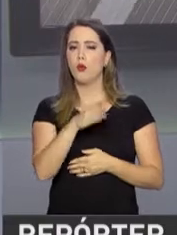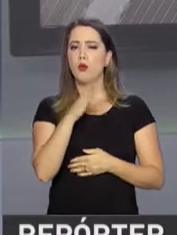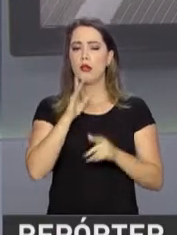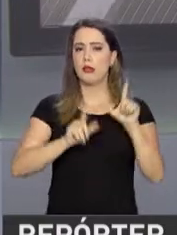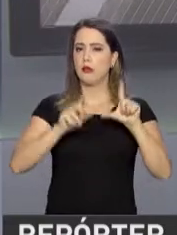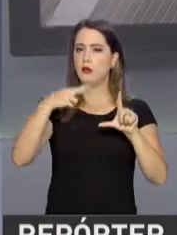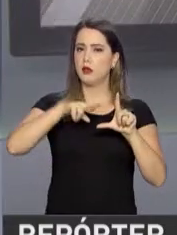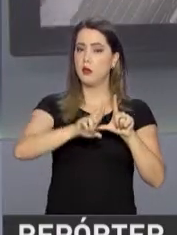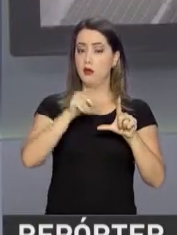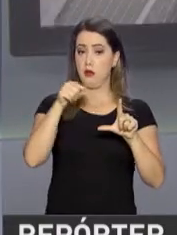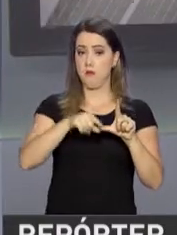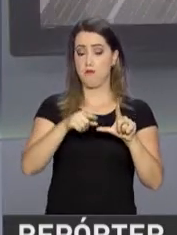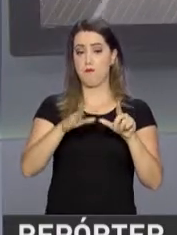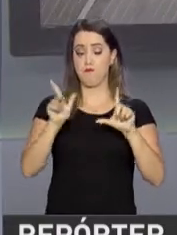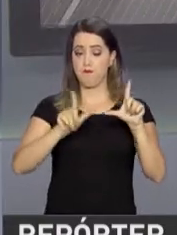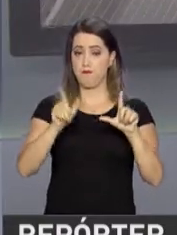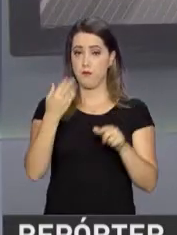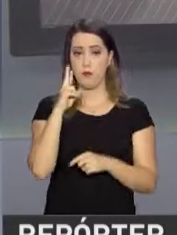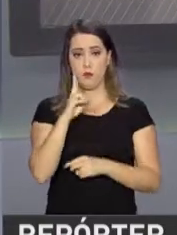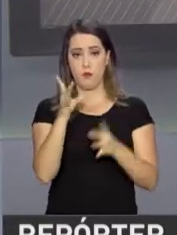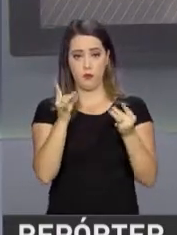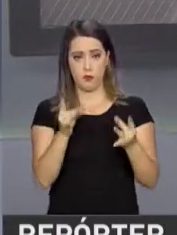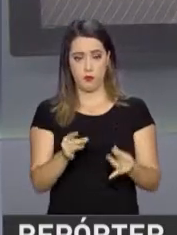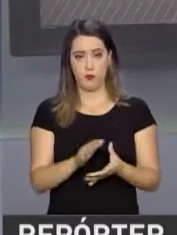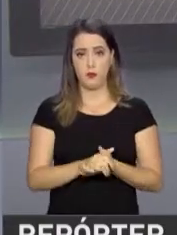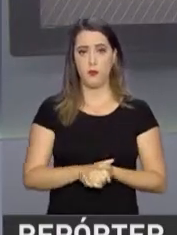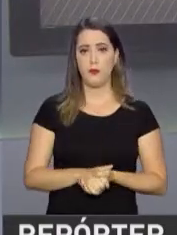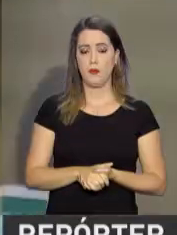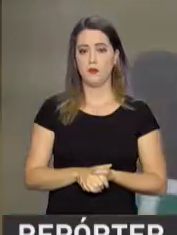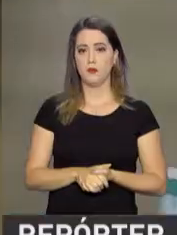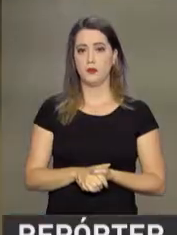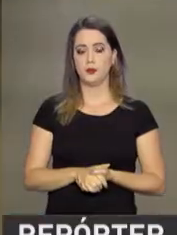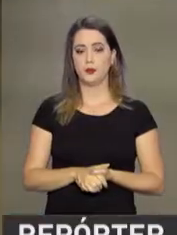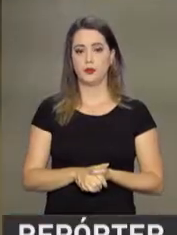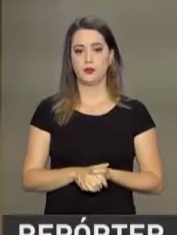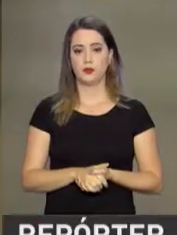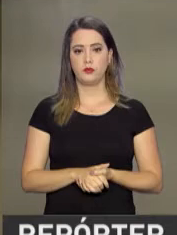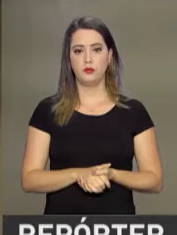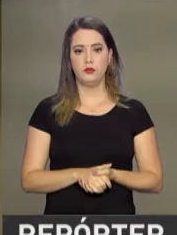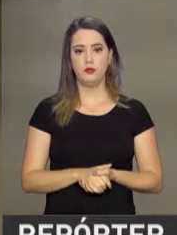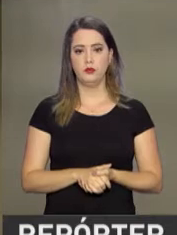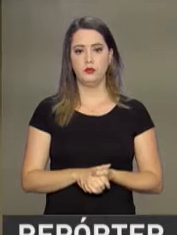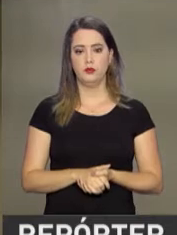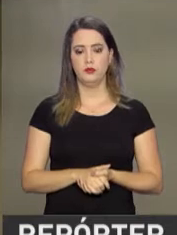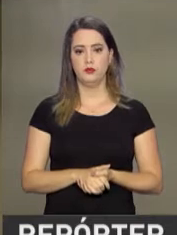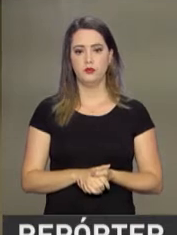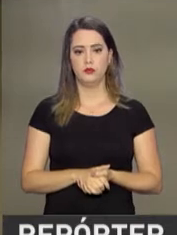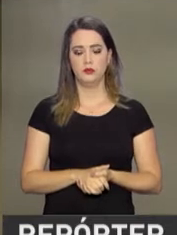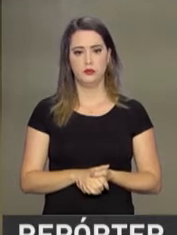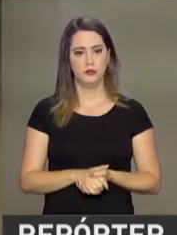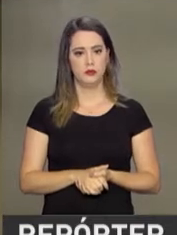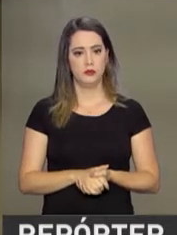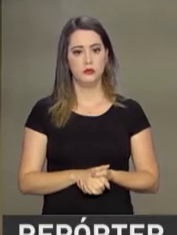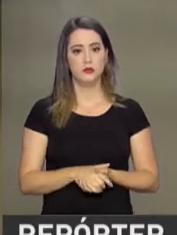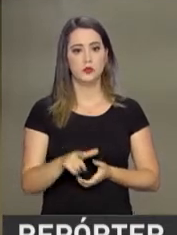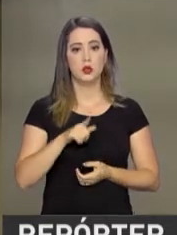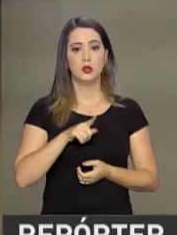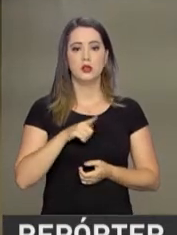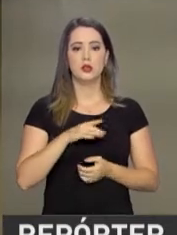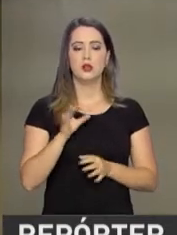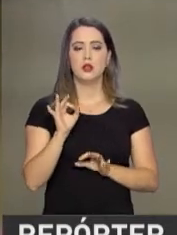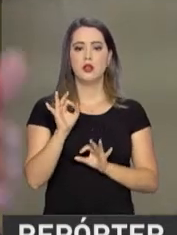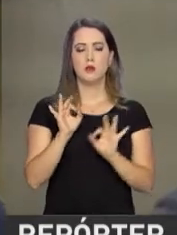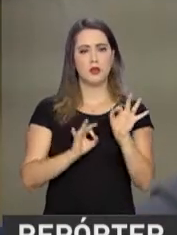aqui na nbr e deu detalhes da proposta a estratégia de 12 anos neto do país ela